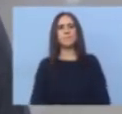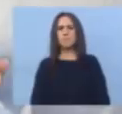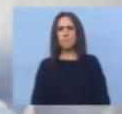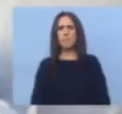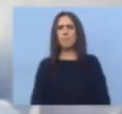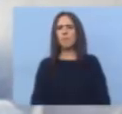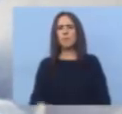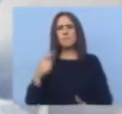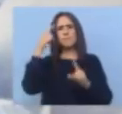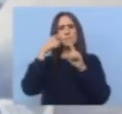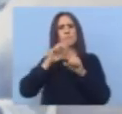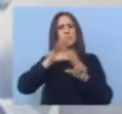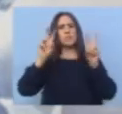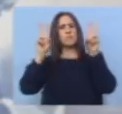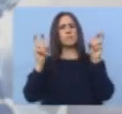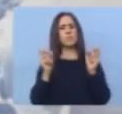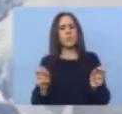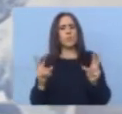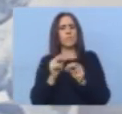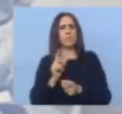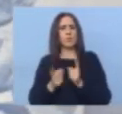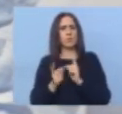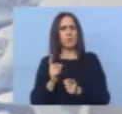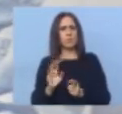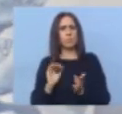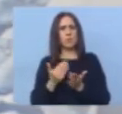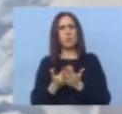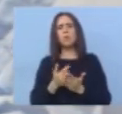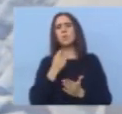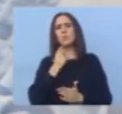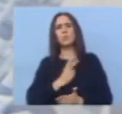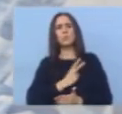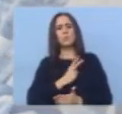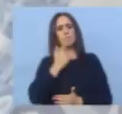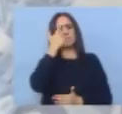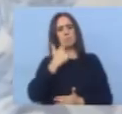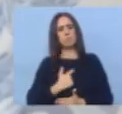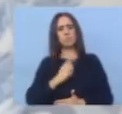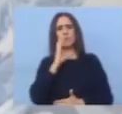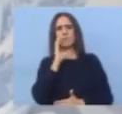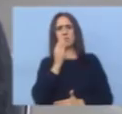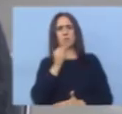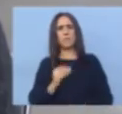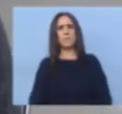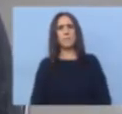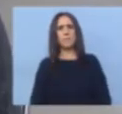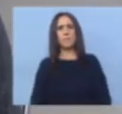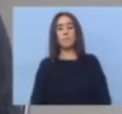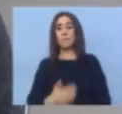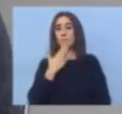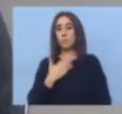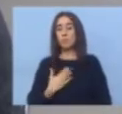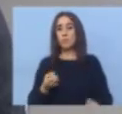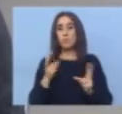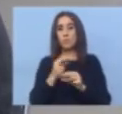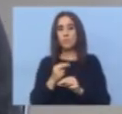uma Missão País traz de novo ao desenrolado de um curso superior de um universitário? O que é que traz de novo? Eu acho que traz muito,